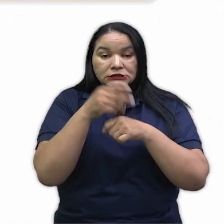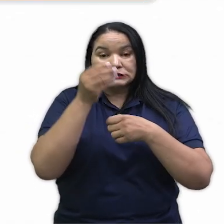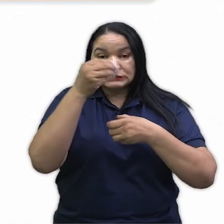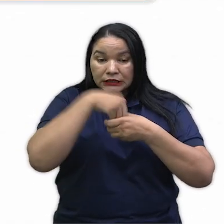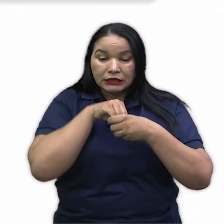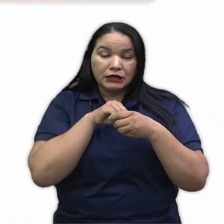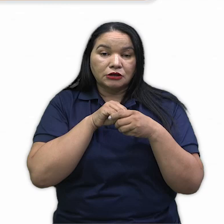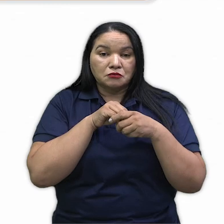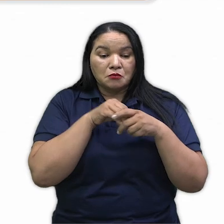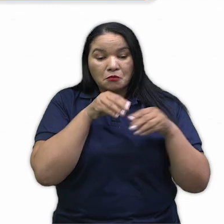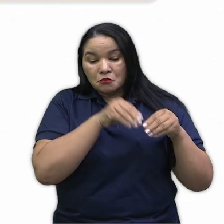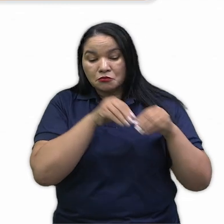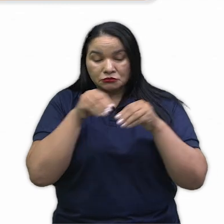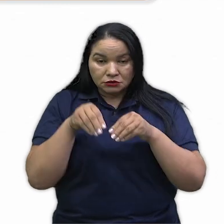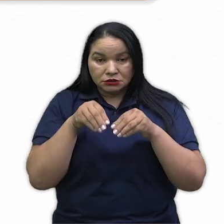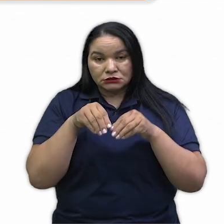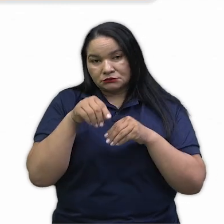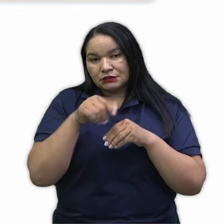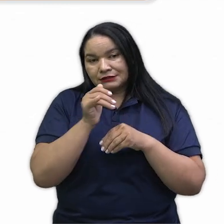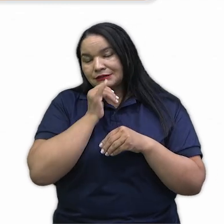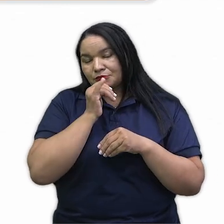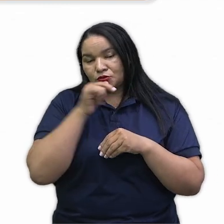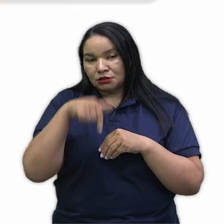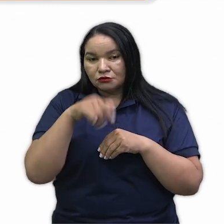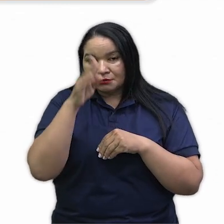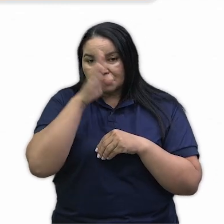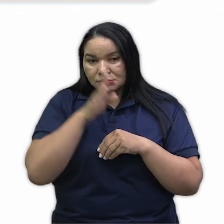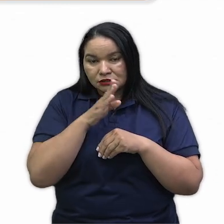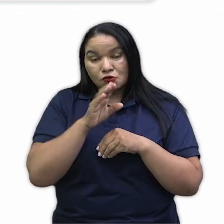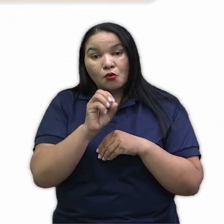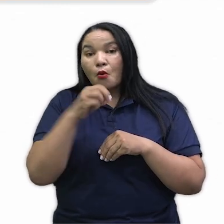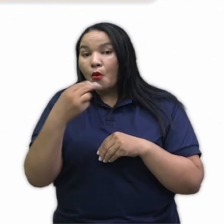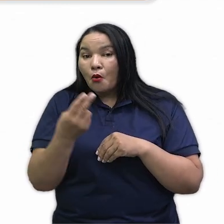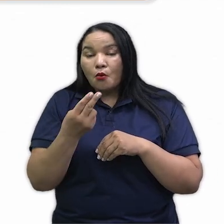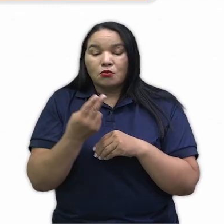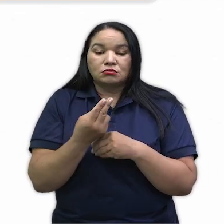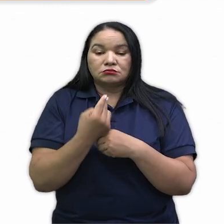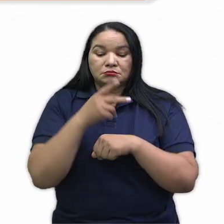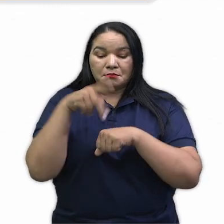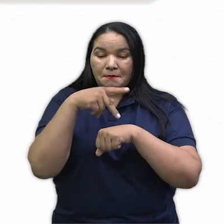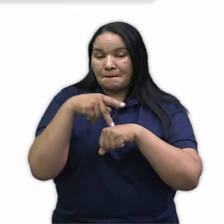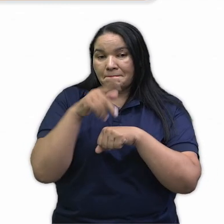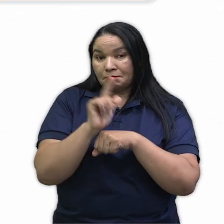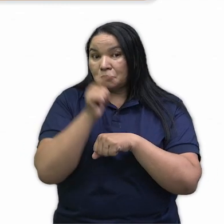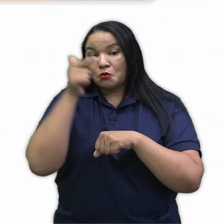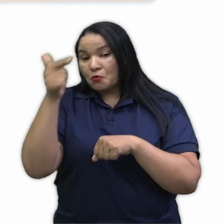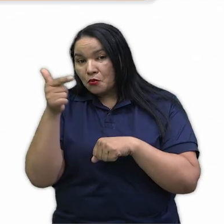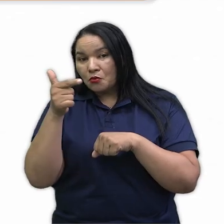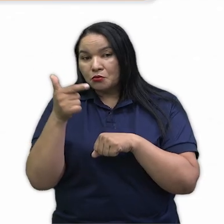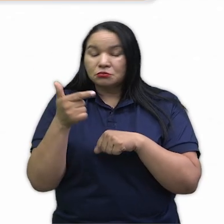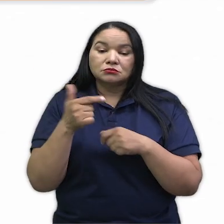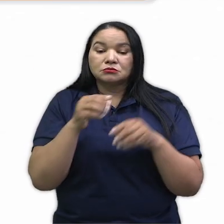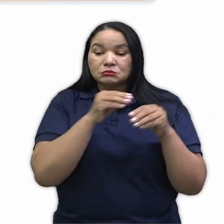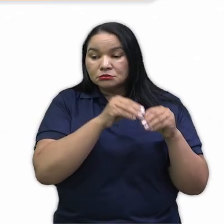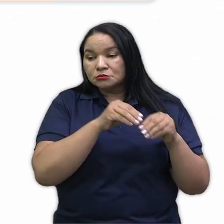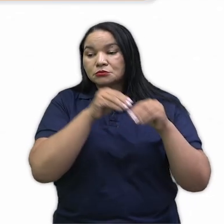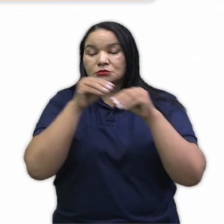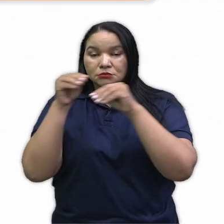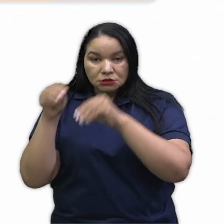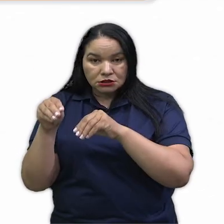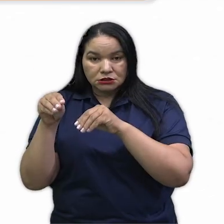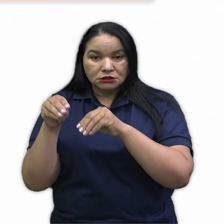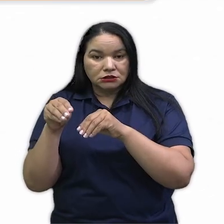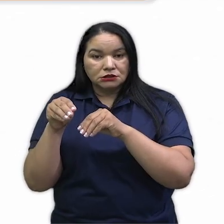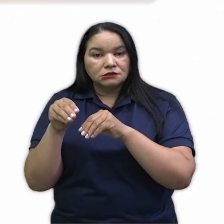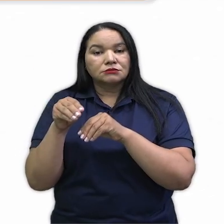interna, dentro ali do próprio país, por exemplo, aqui no próprio Brasil, ou internacional, saindo para